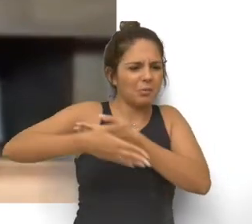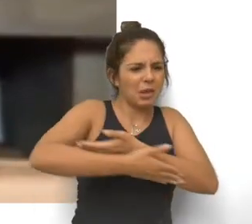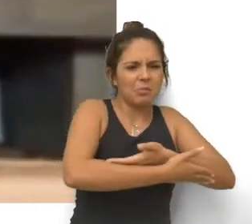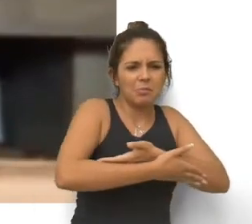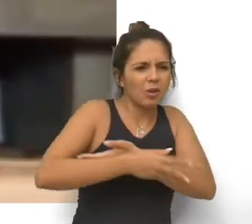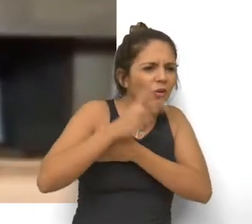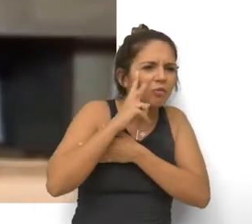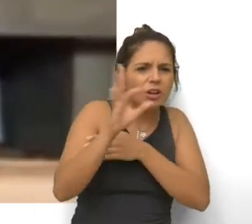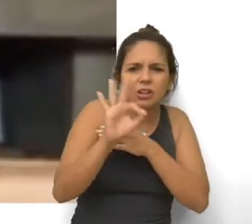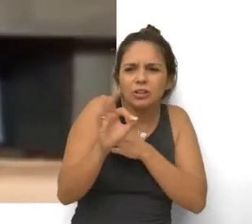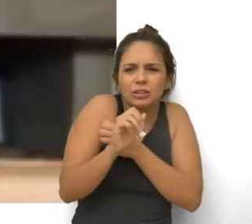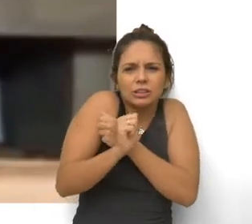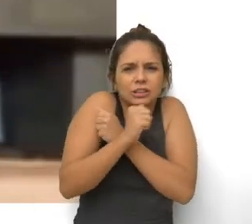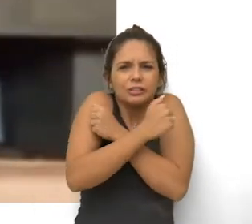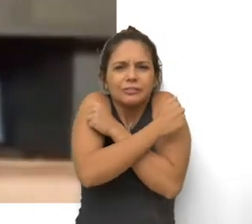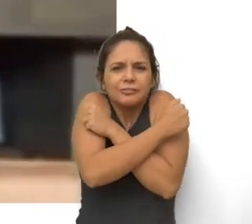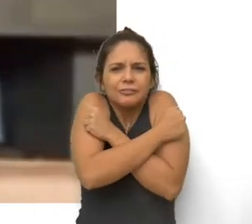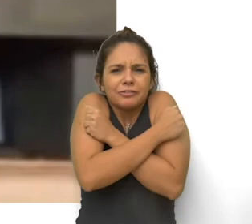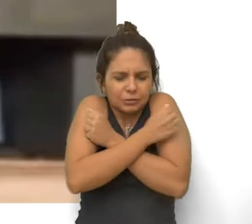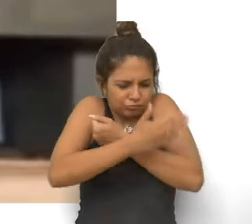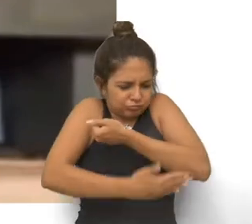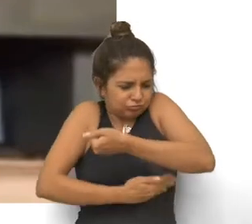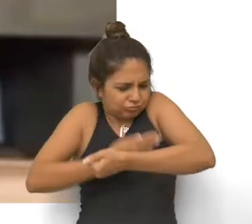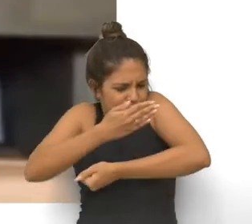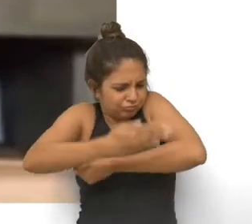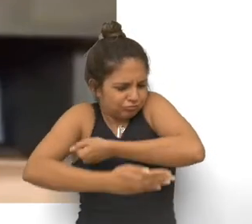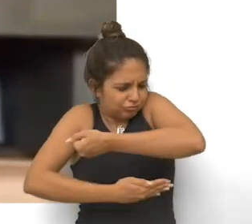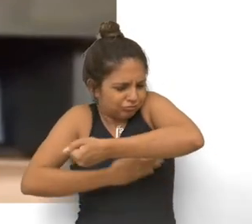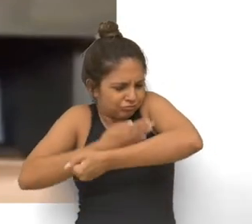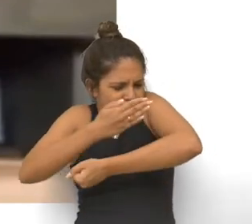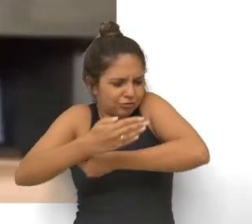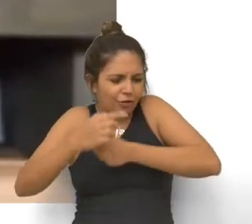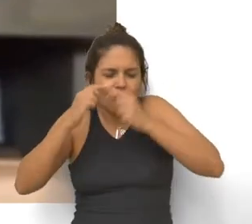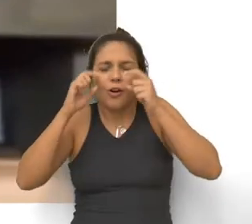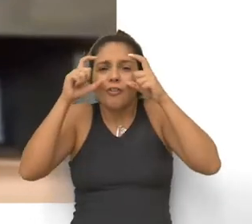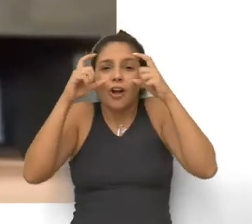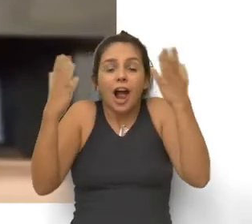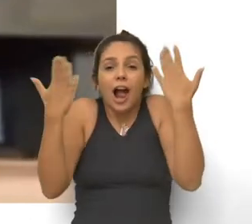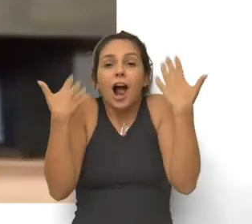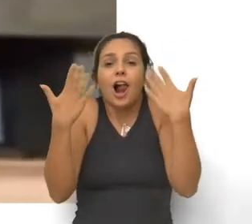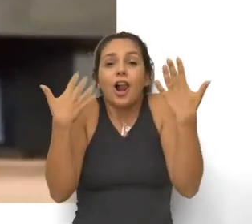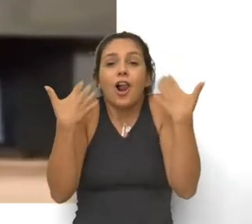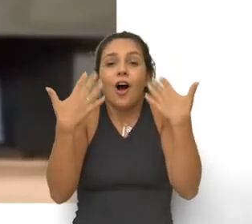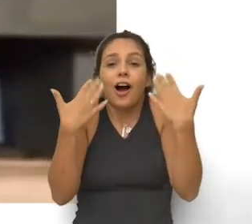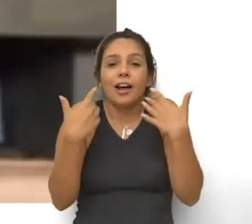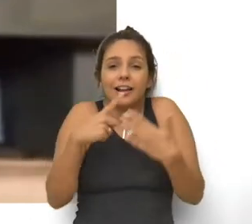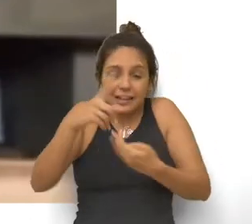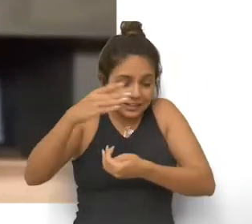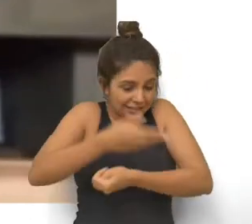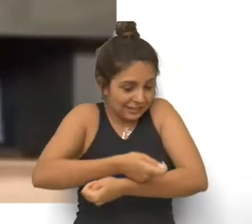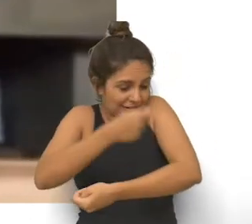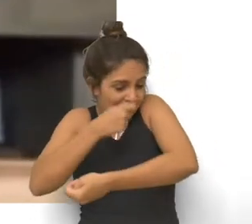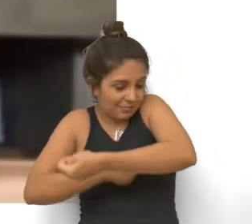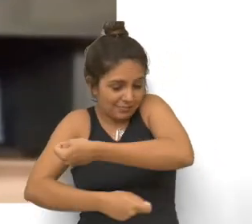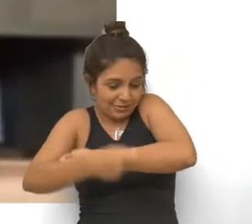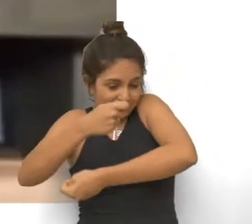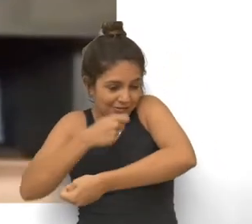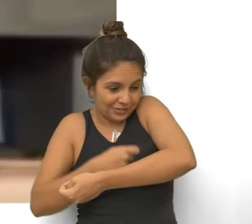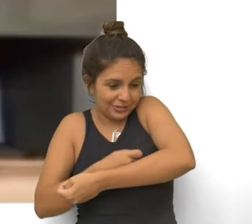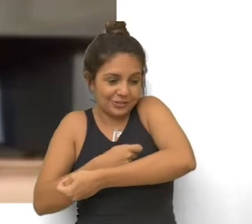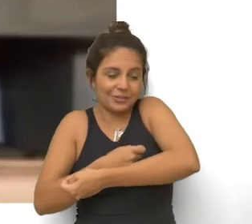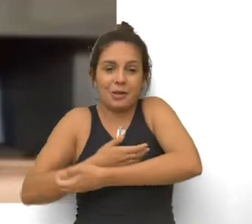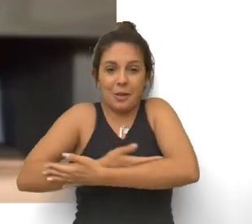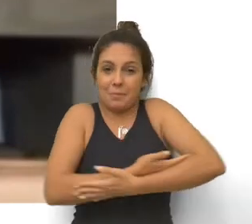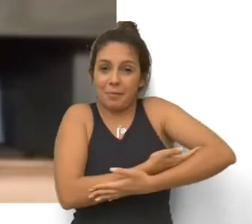invisíveis, agasalhados, até os olhos de fora no calorão, que elas desembrulham, levam até a água e dão de